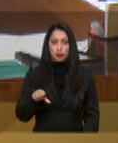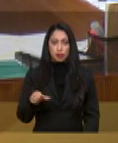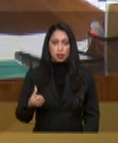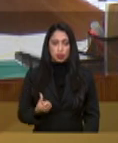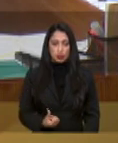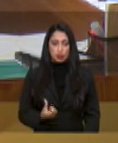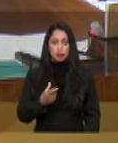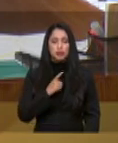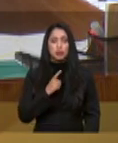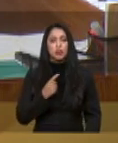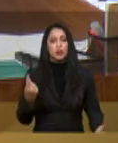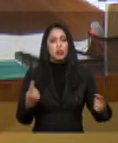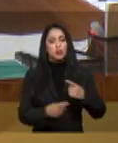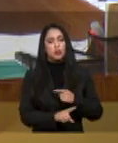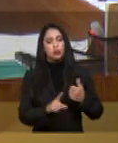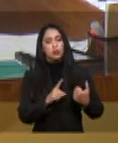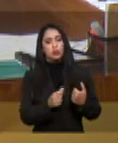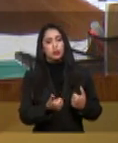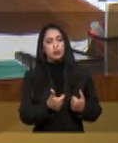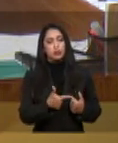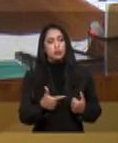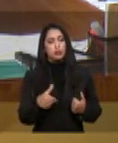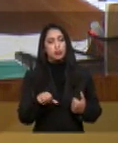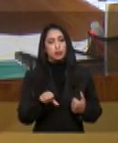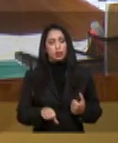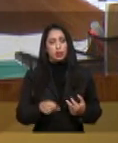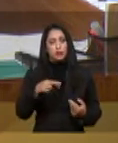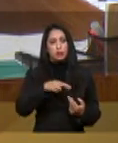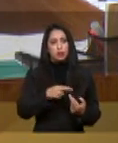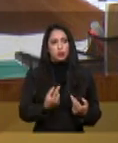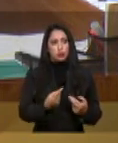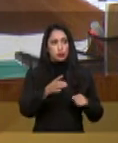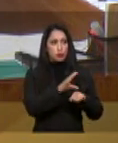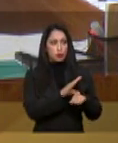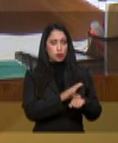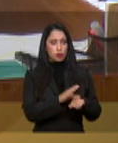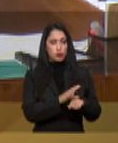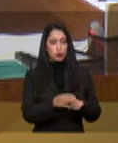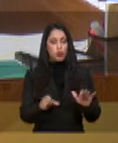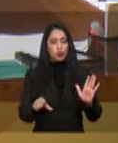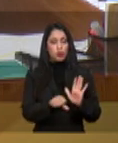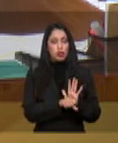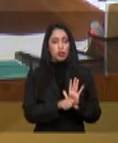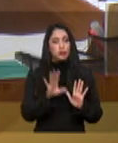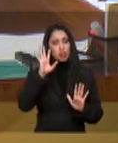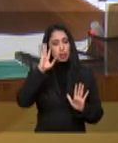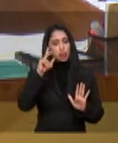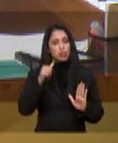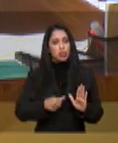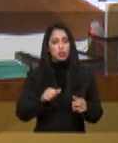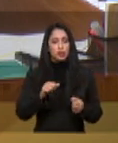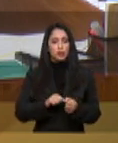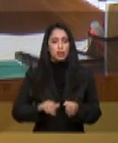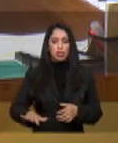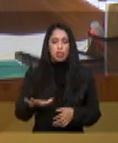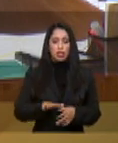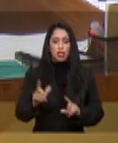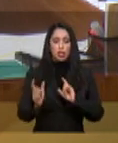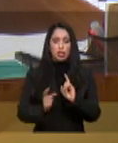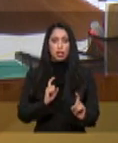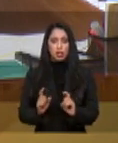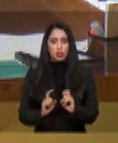de violação ao artigo 129, inciso 1 da Constituição. Notícia crimes condicionada à decisão final na esfera administrativa